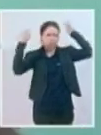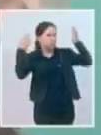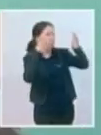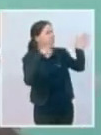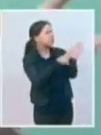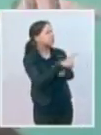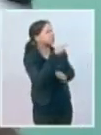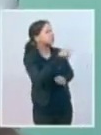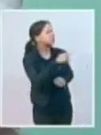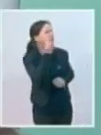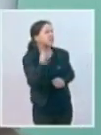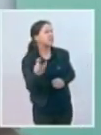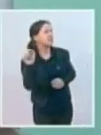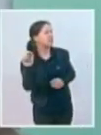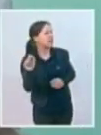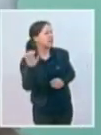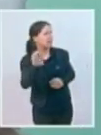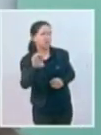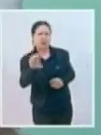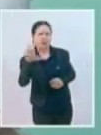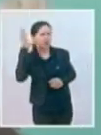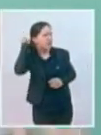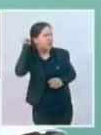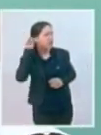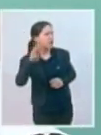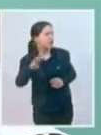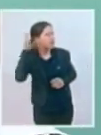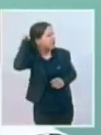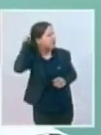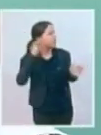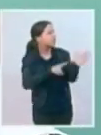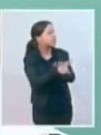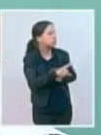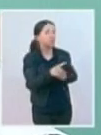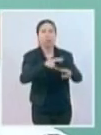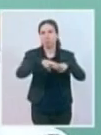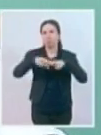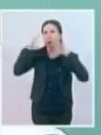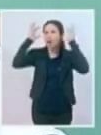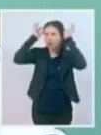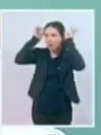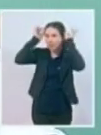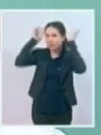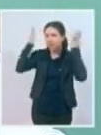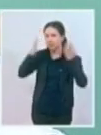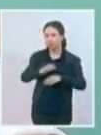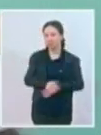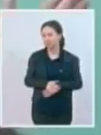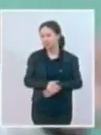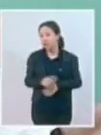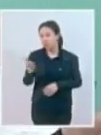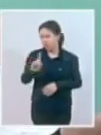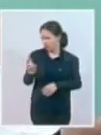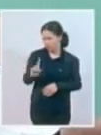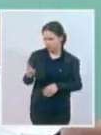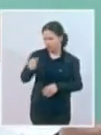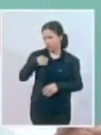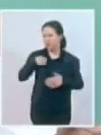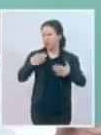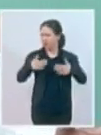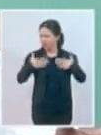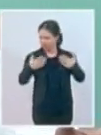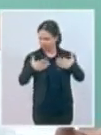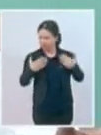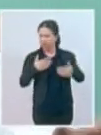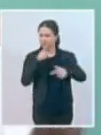pessoal é qual acha deles? Que é por causa do cabelo, é, eles do perguntam cabelo qual deles, né? É. Então eu digo, não, eu tenho a alegria e a honra de trabalhar com os irmãos